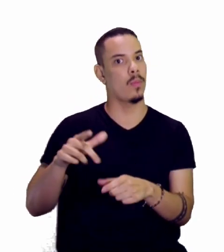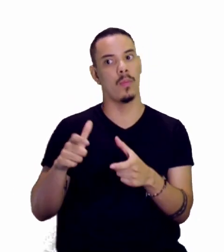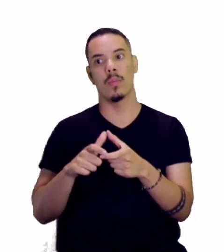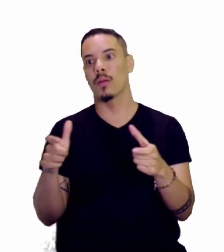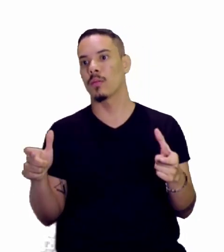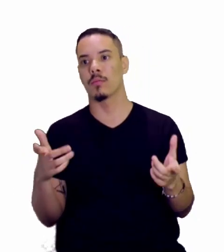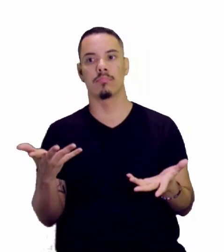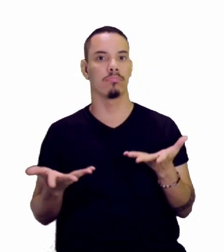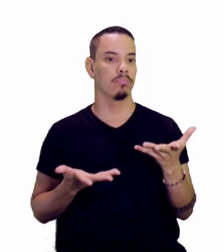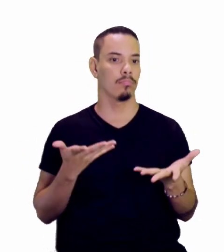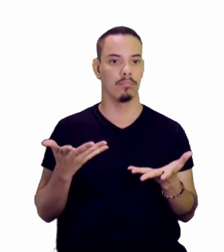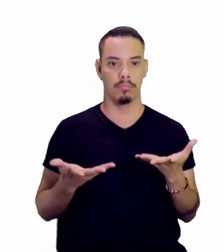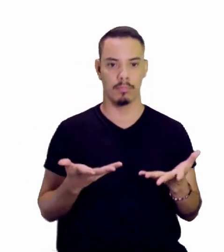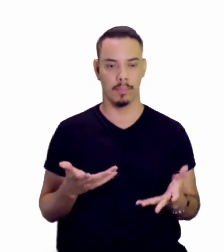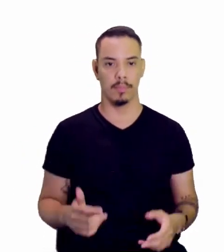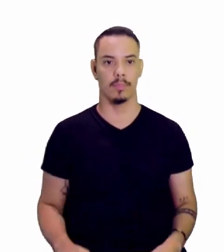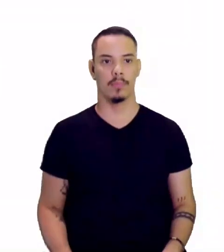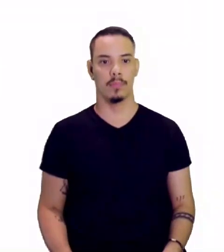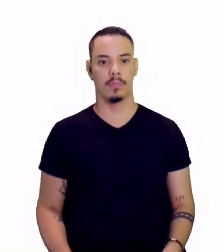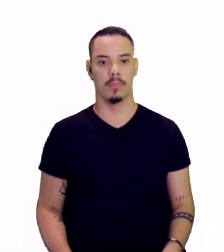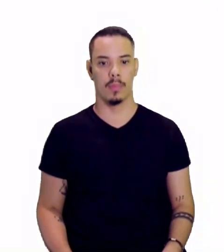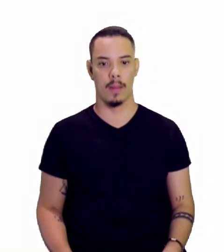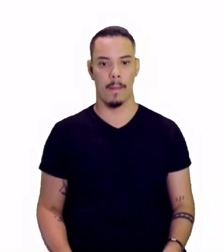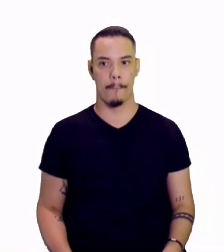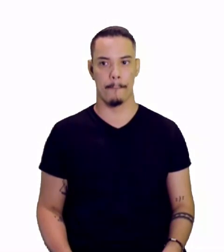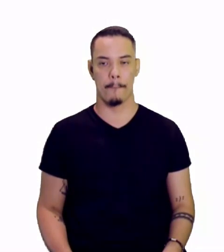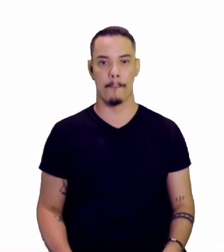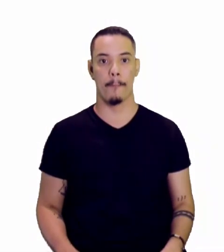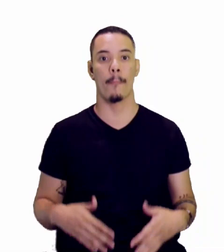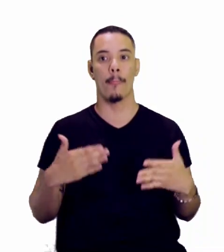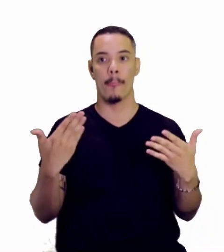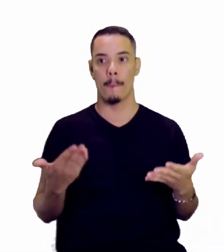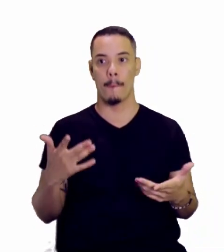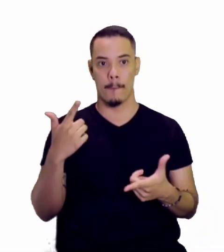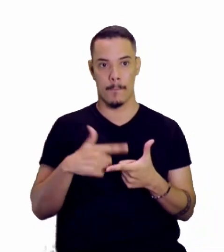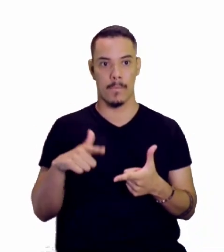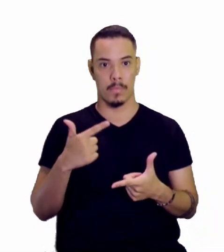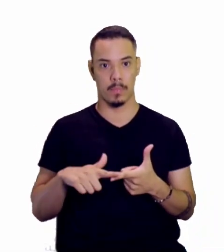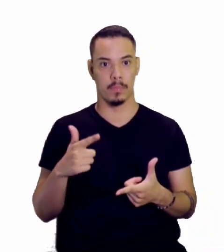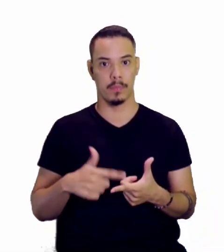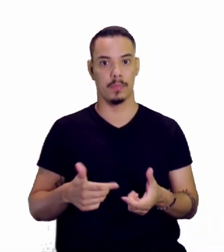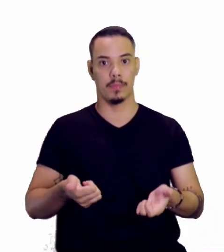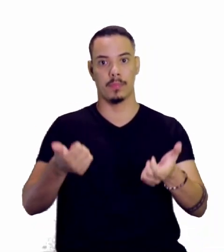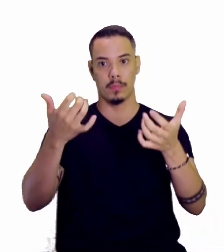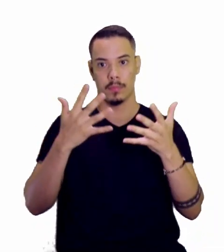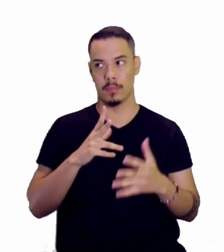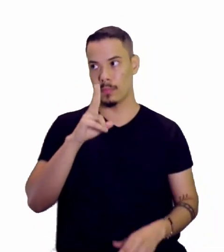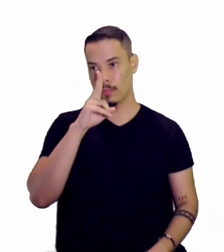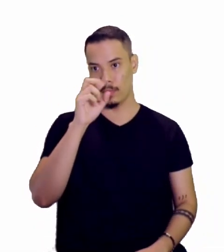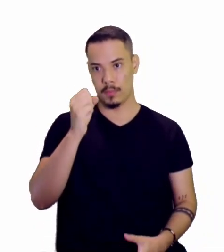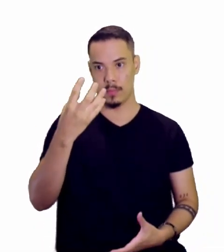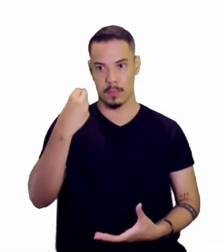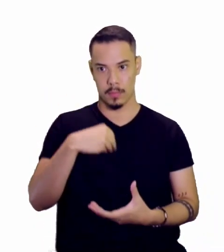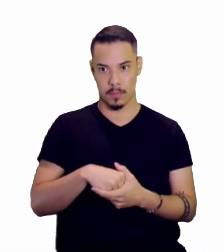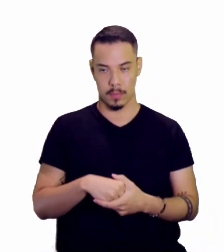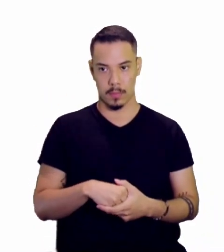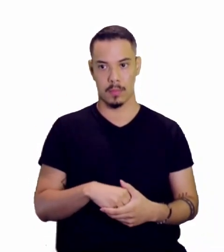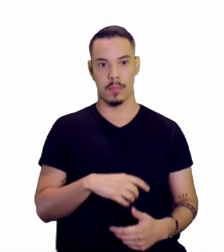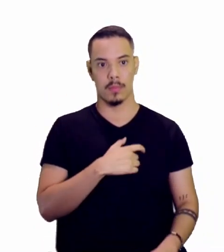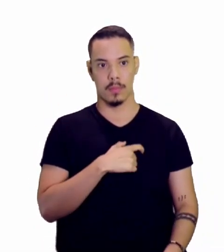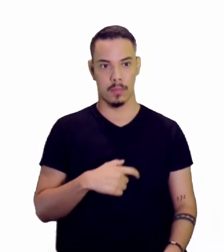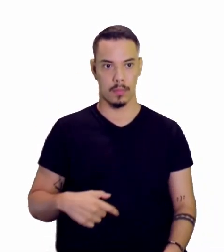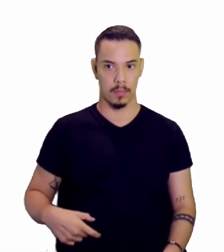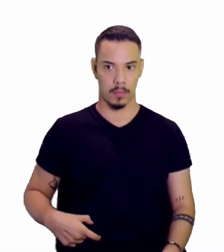né? Então, aí, o problema nos informa que a força exercida... Vamos